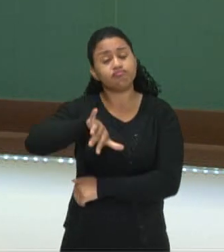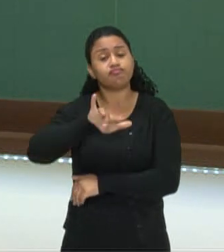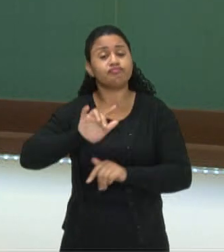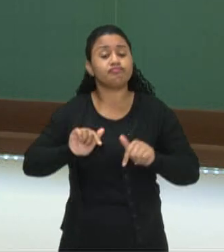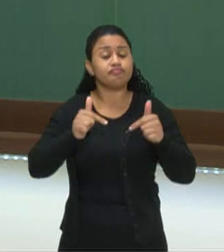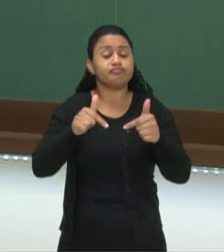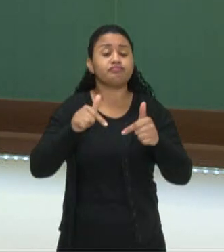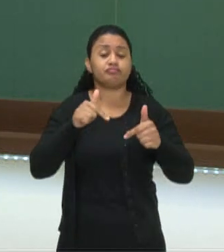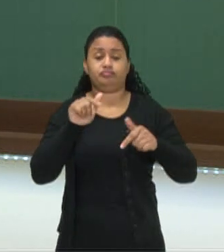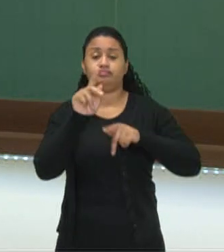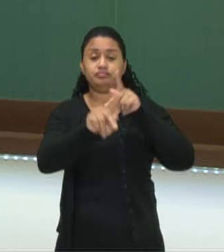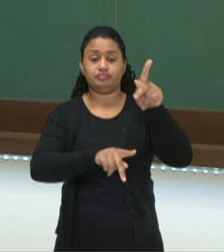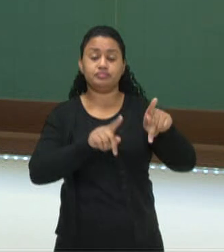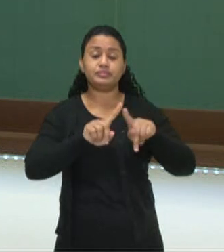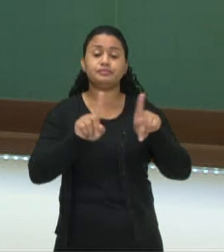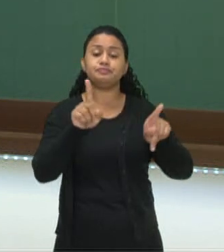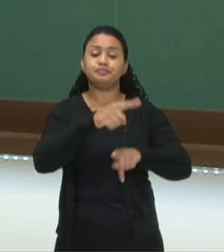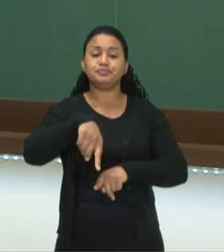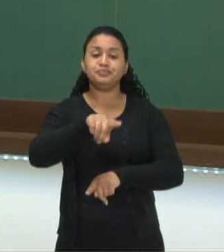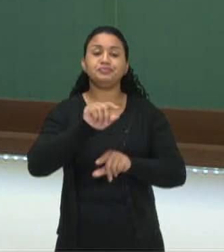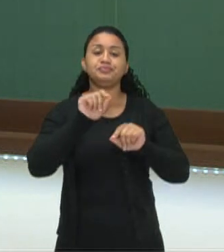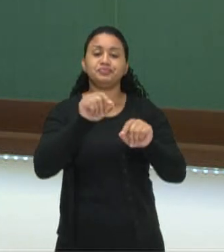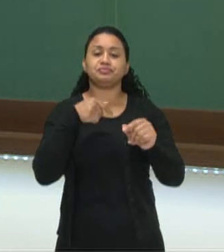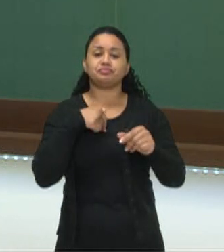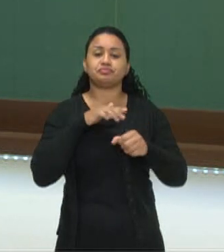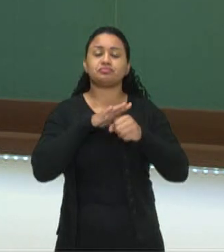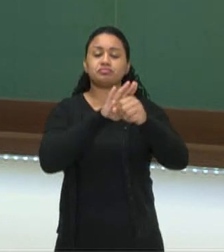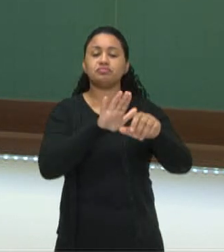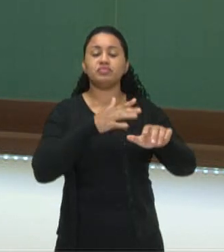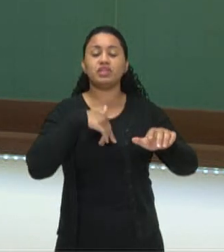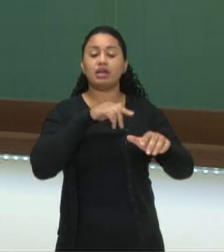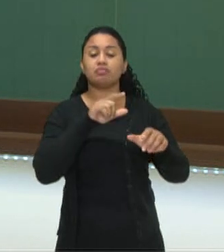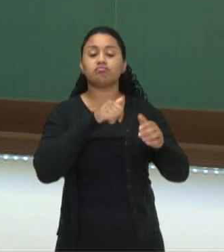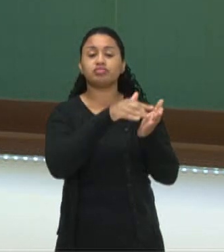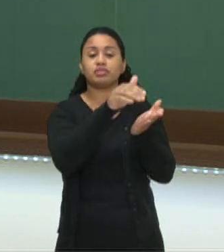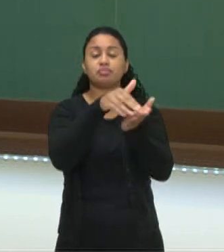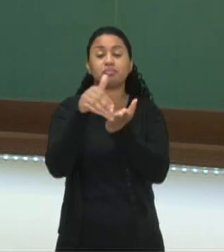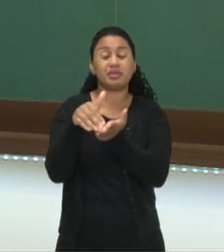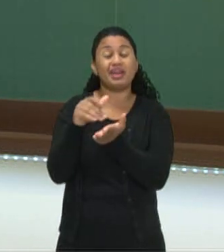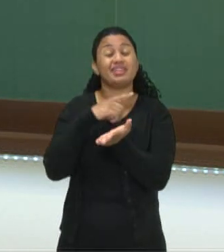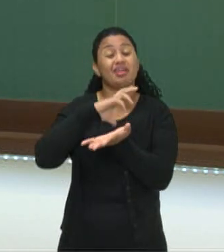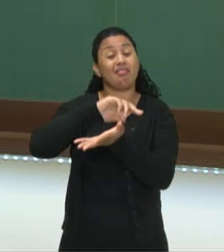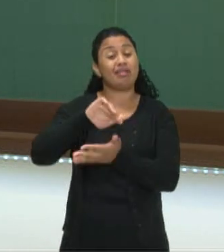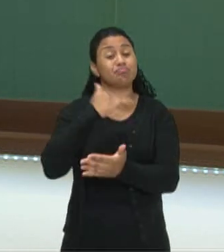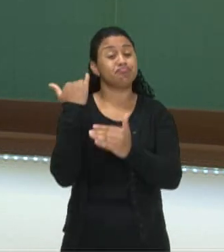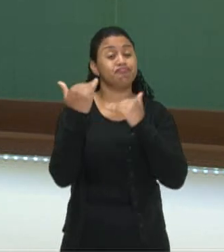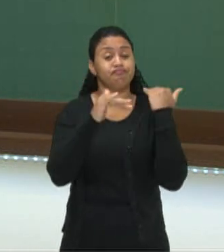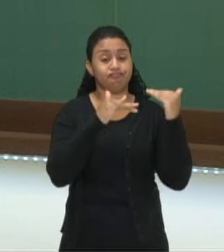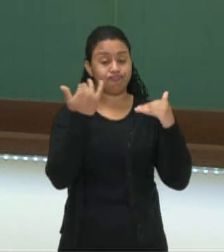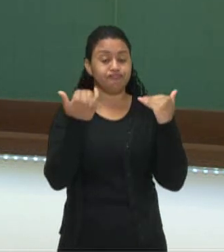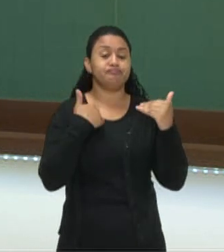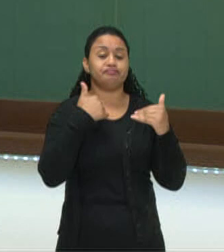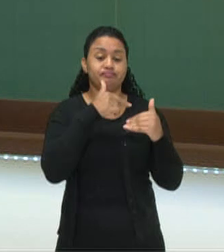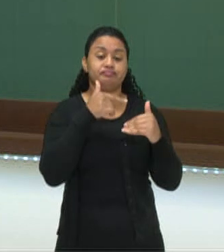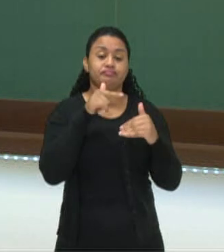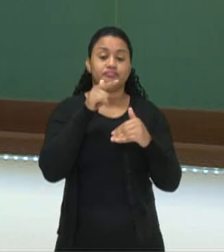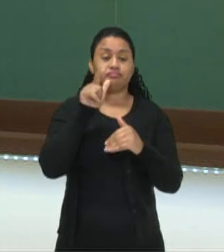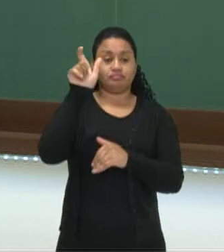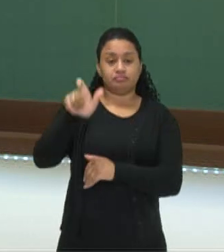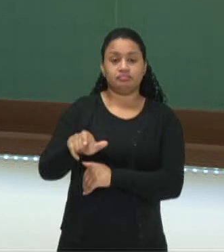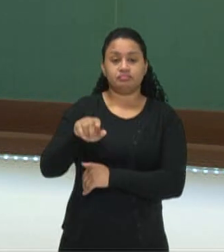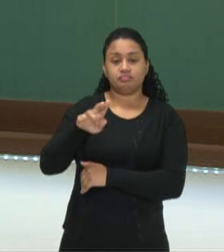e eles são compelidos a sair de lá e existem muitas mortes. Ali acaba a popularidade dele.